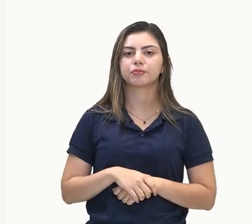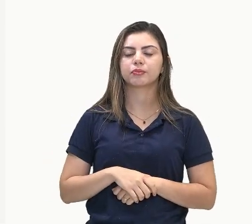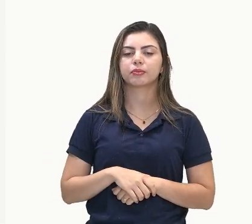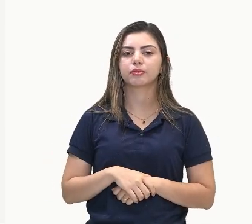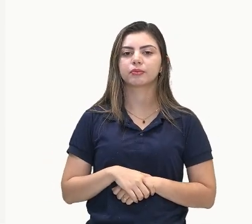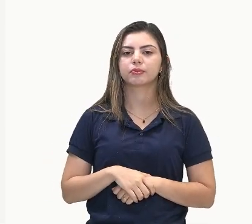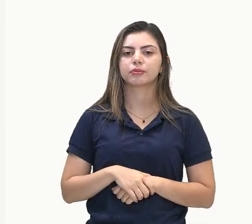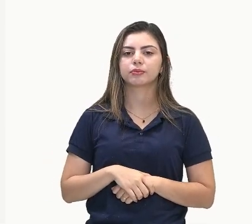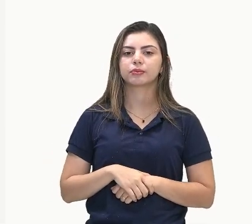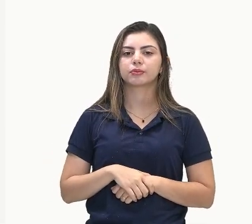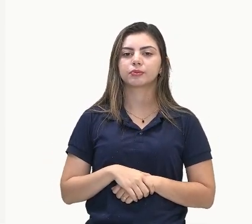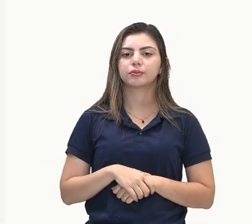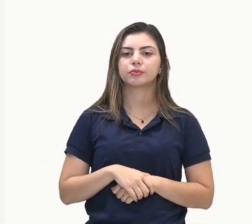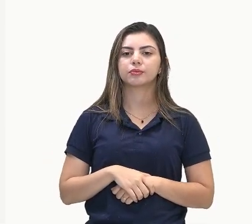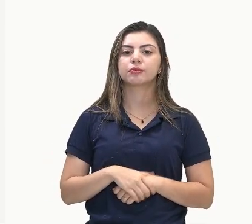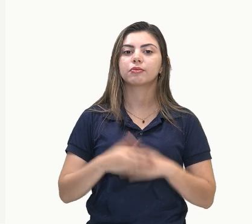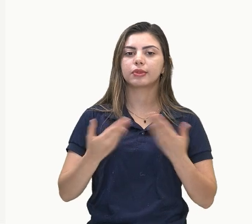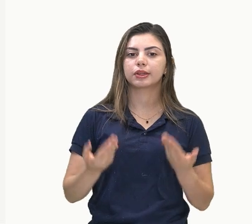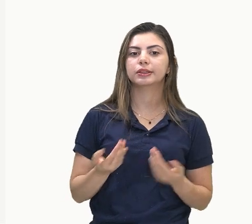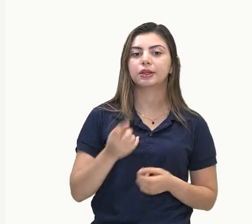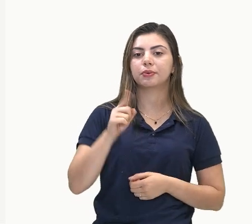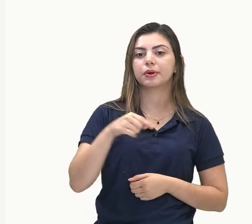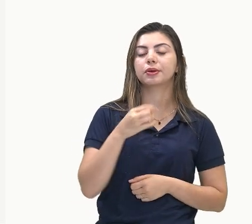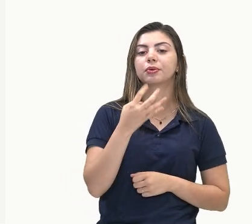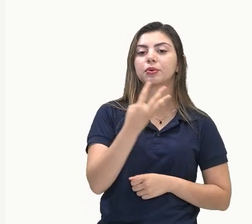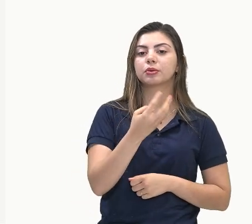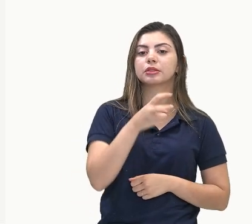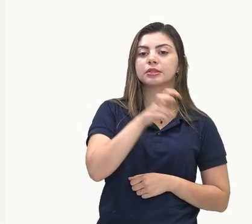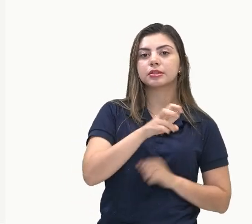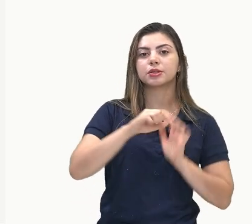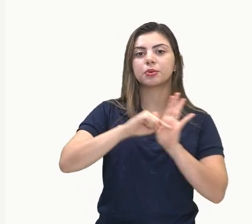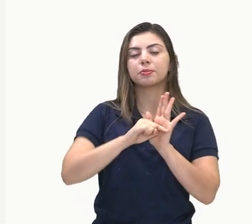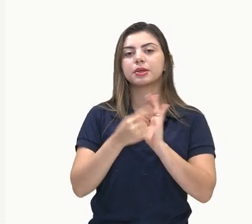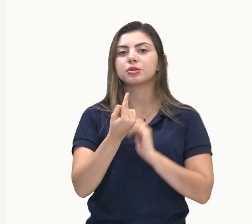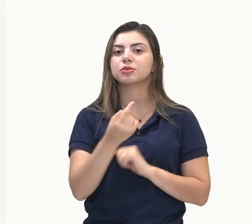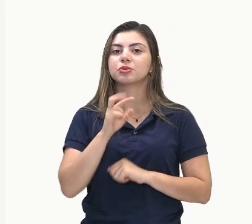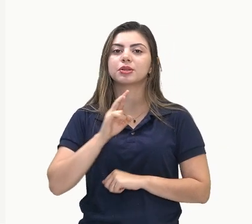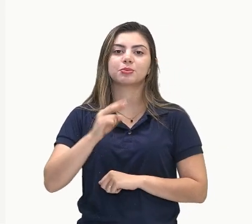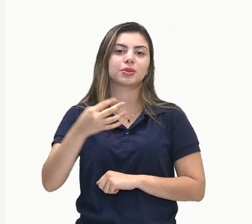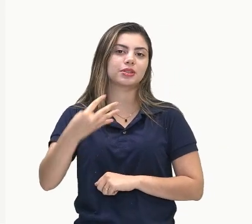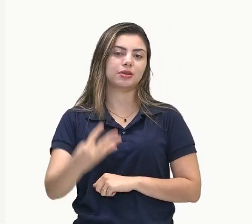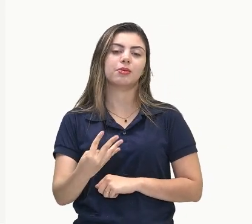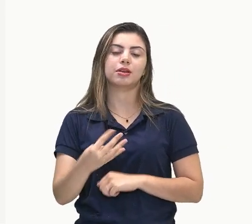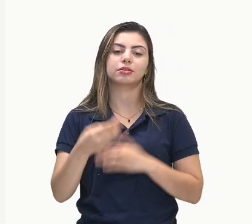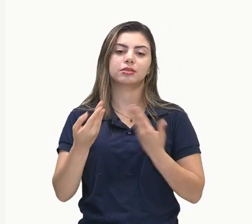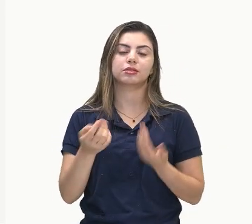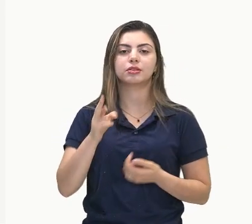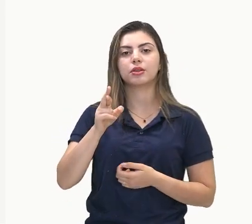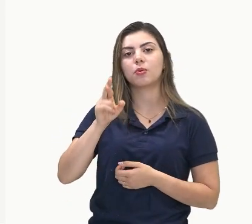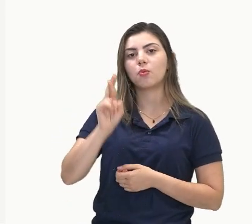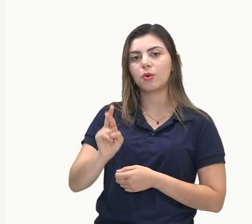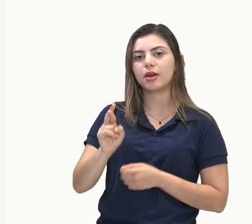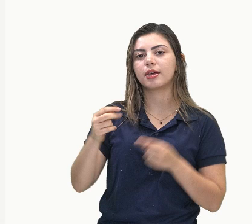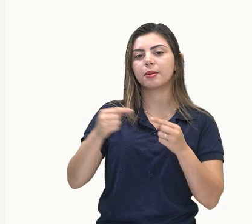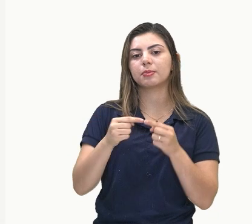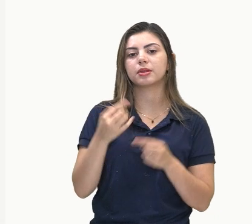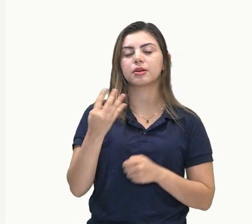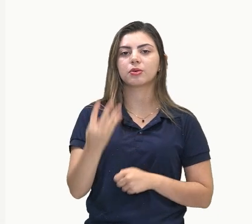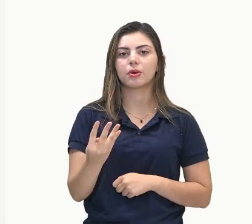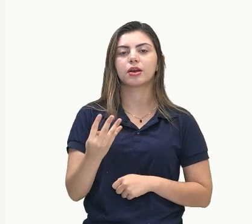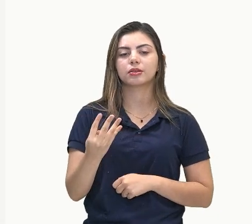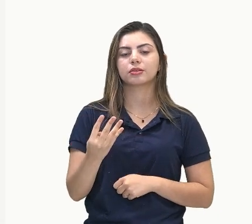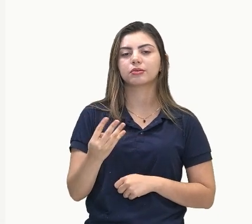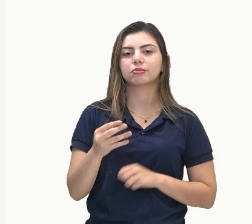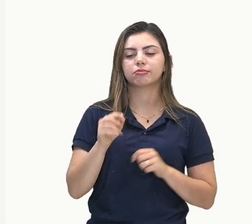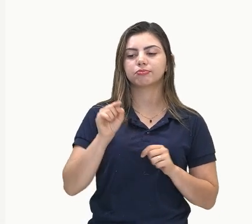Né? 4, 5, 4, né? Ó, 5 menos 1, 4. Então, ó, a distância entre os centros